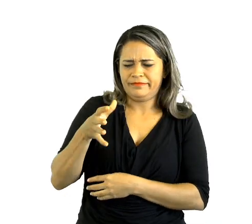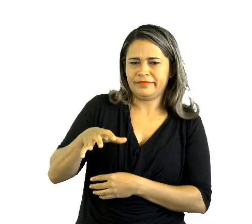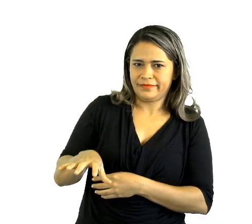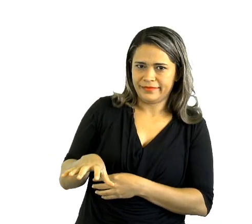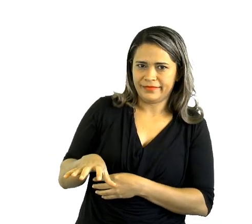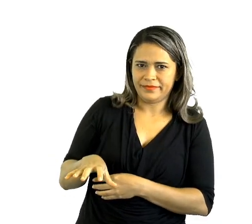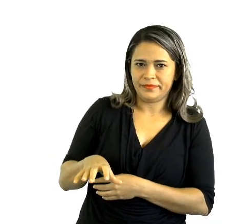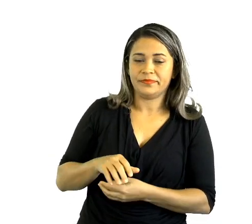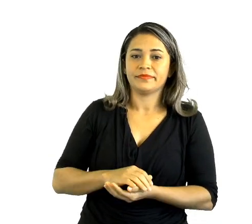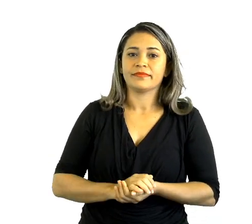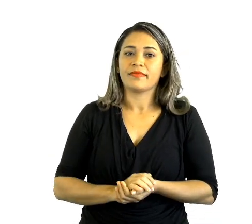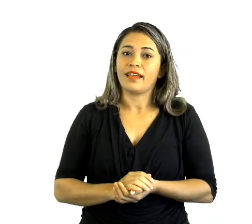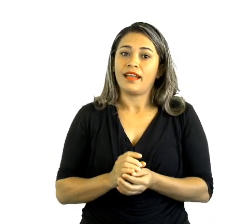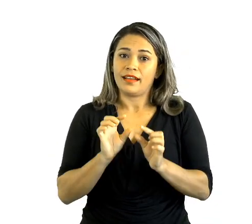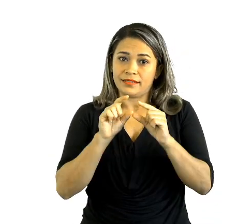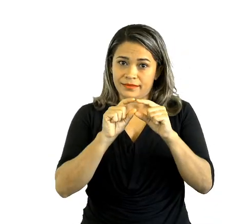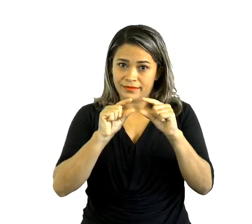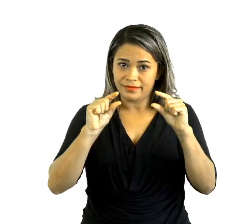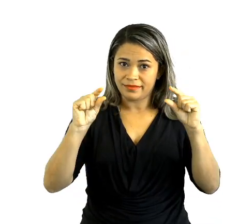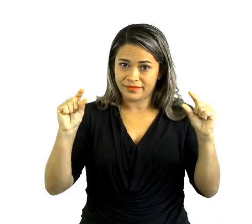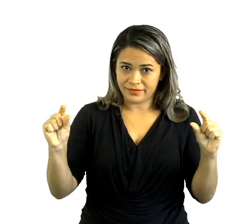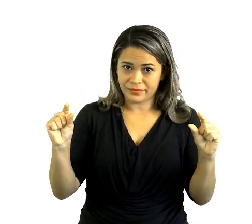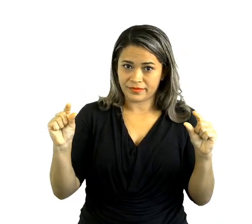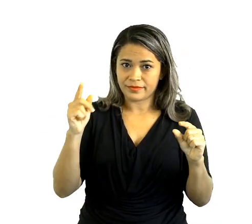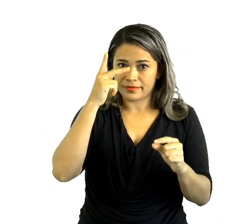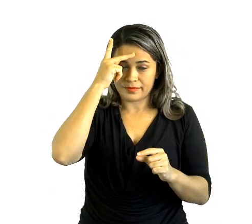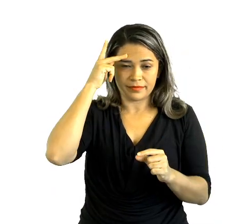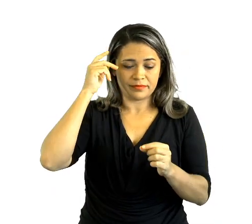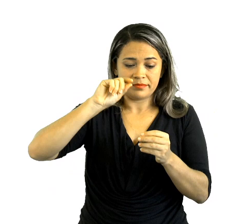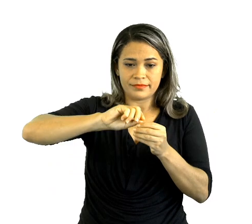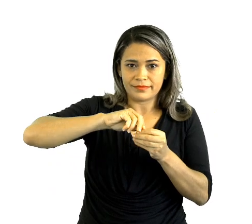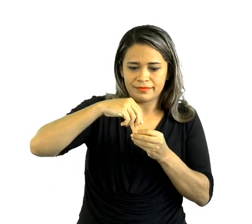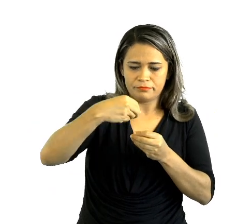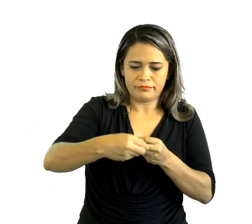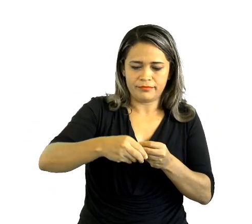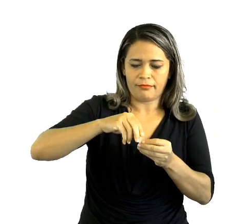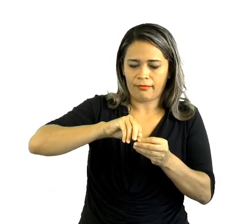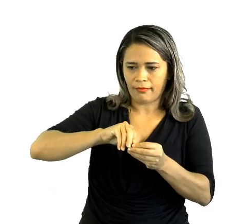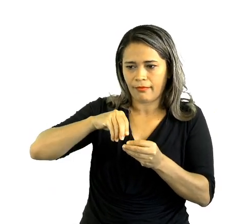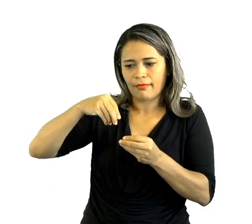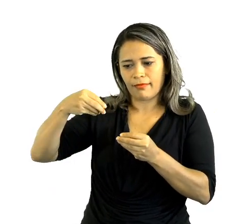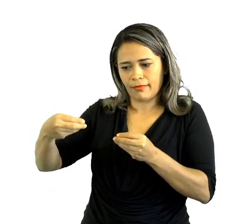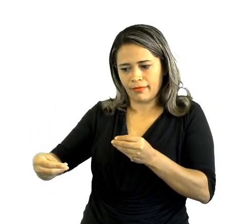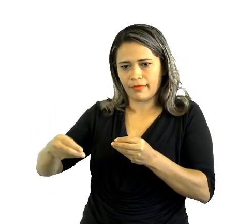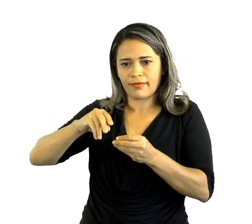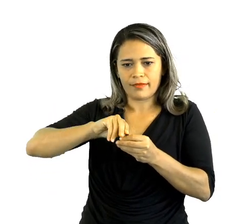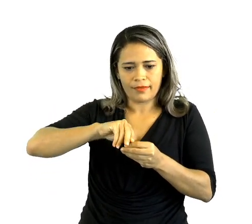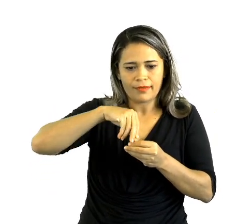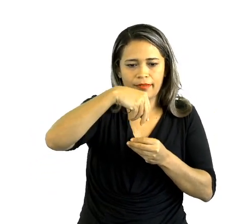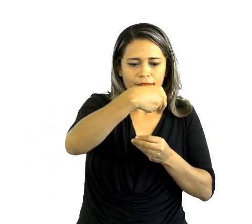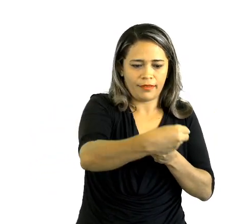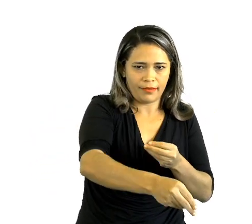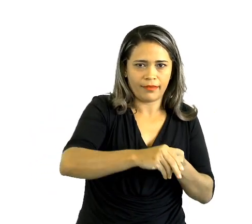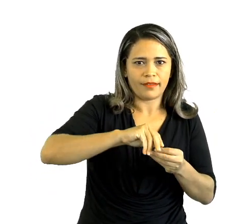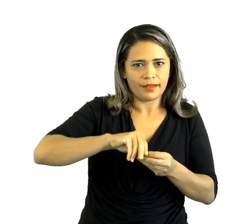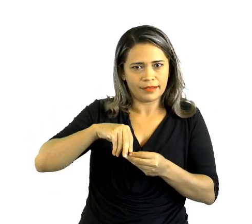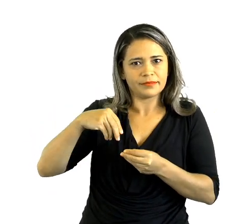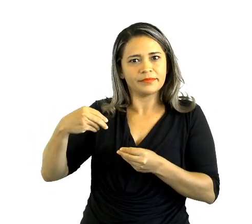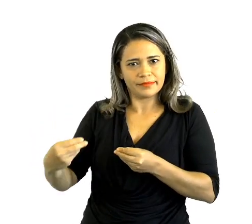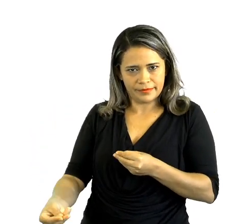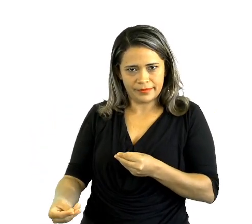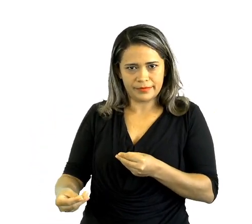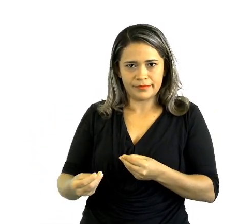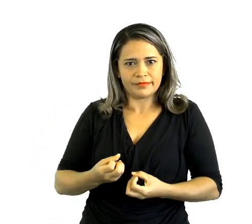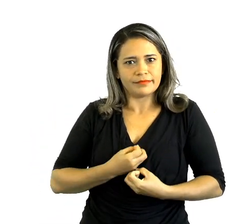quer. Essa frase as pessoas costumam tirar as pétalas da flor ao recitar esse poema. O